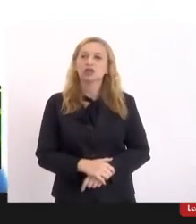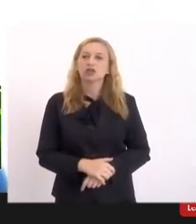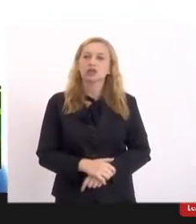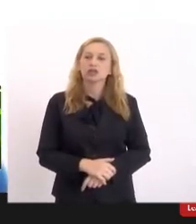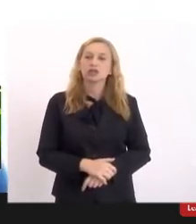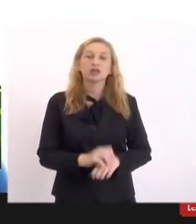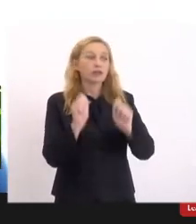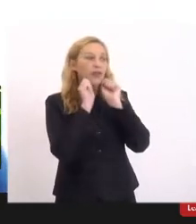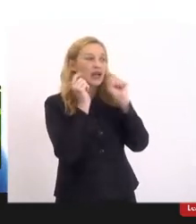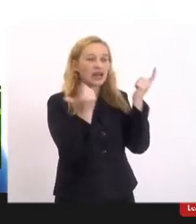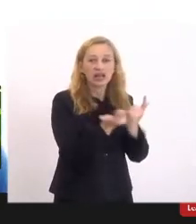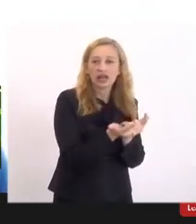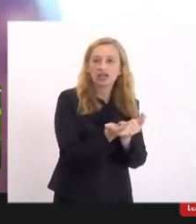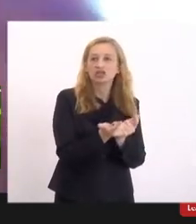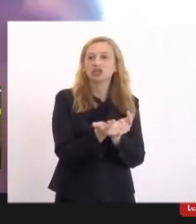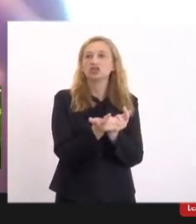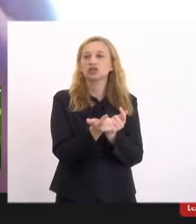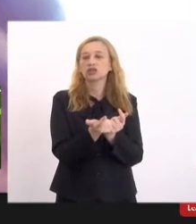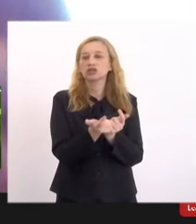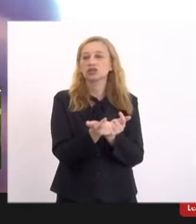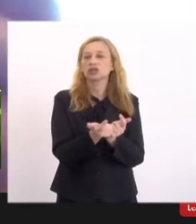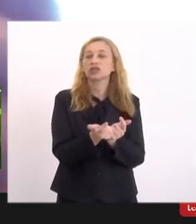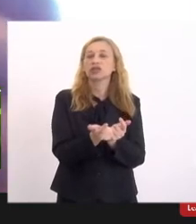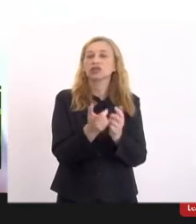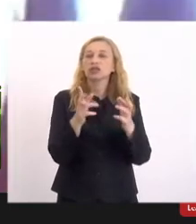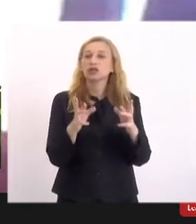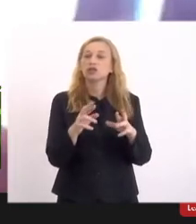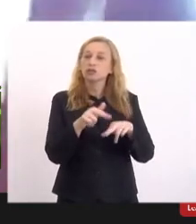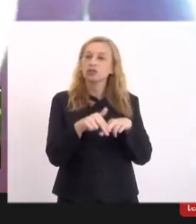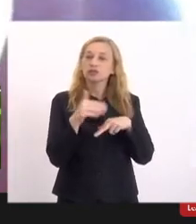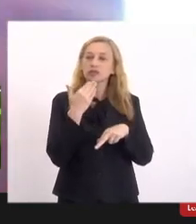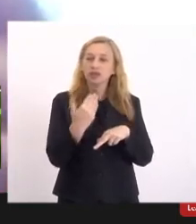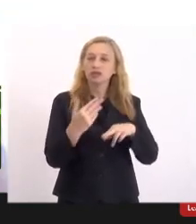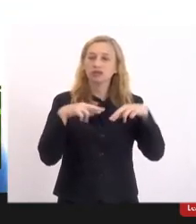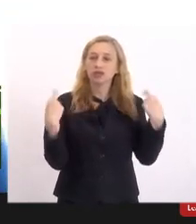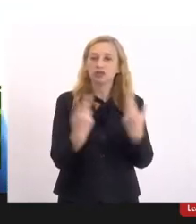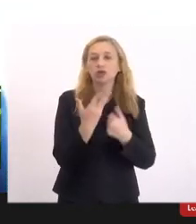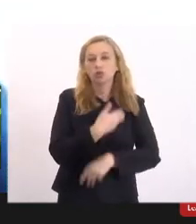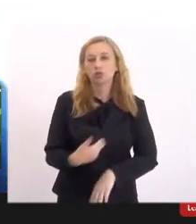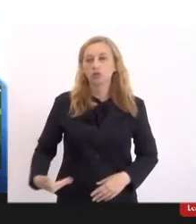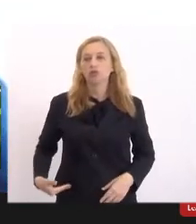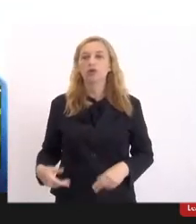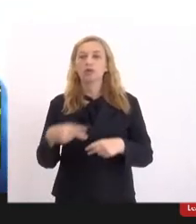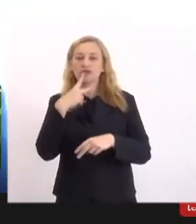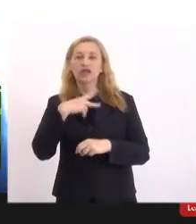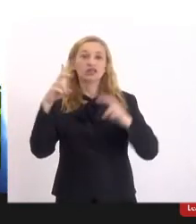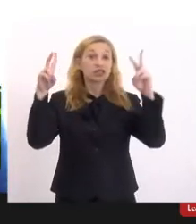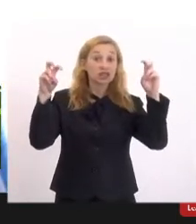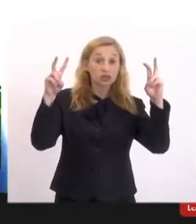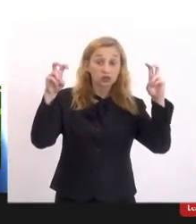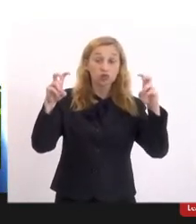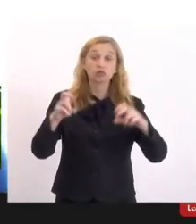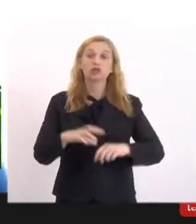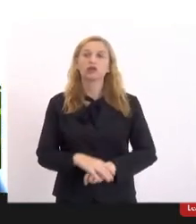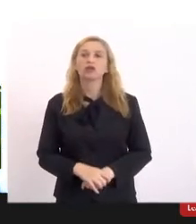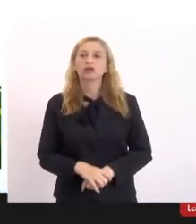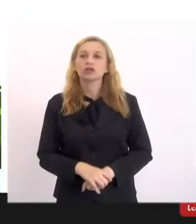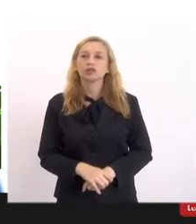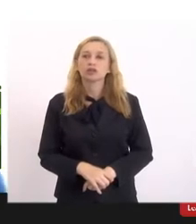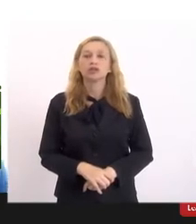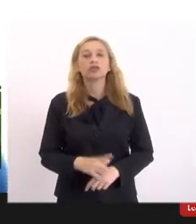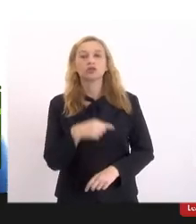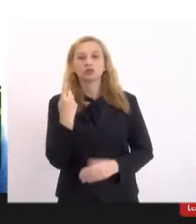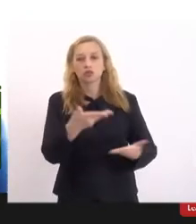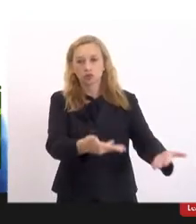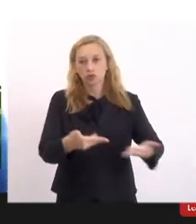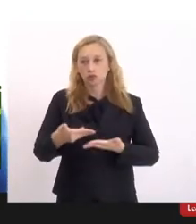Assembleia Legislativa, que eu queria abrir essa audiência colocando essa questão para os nossos